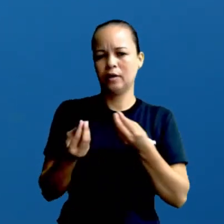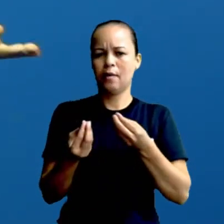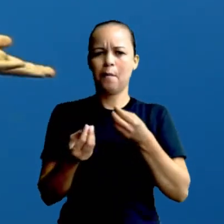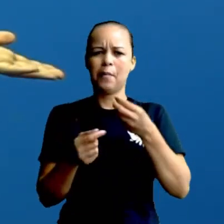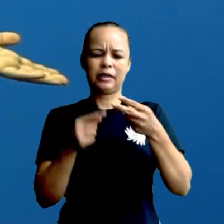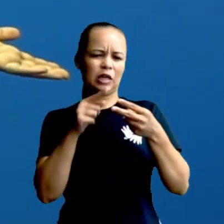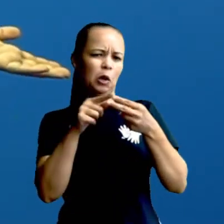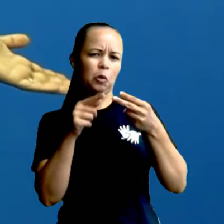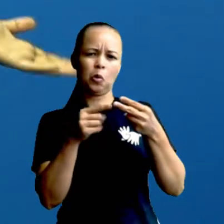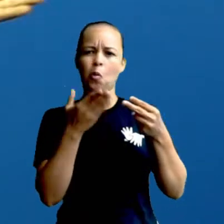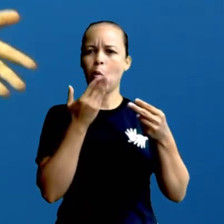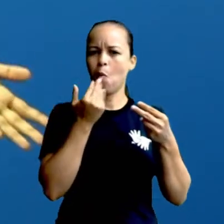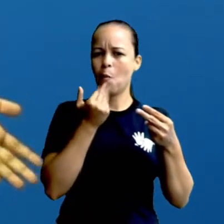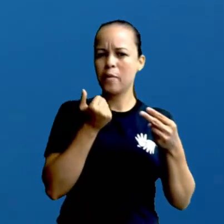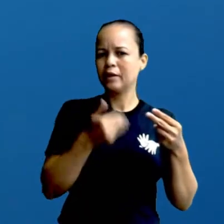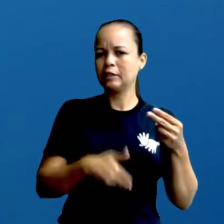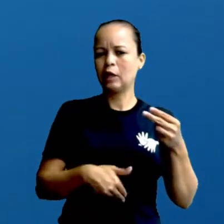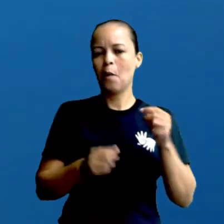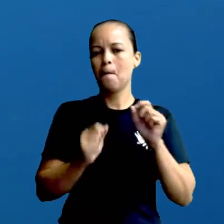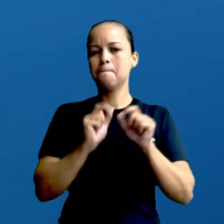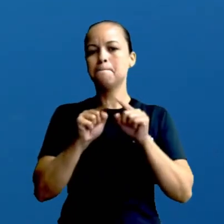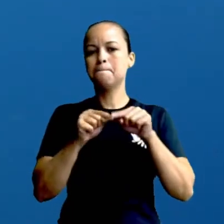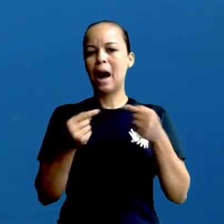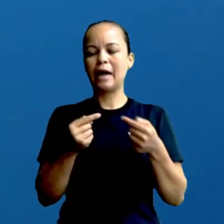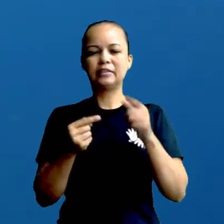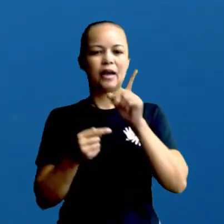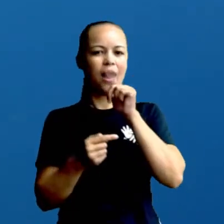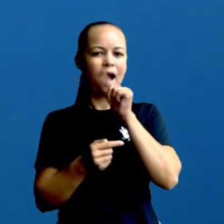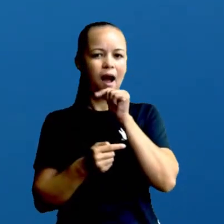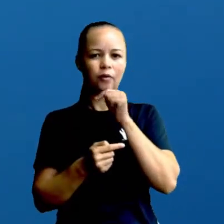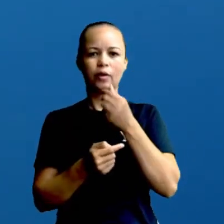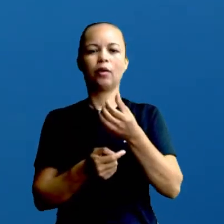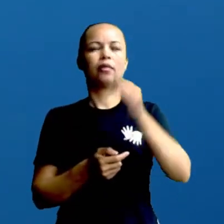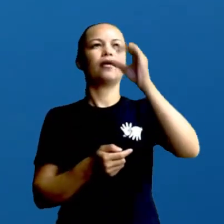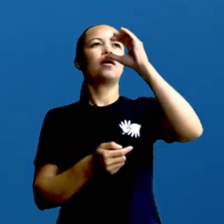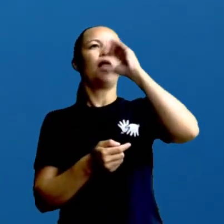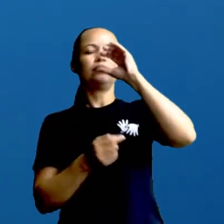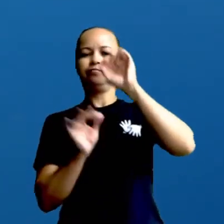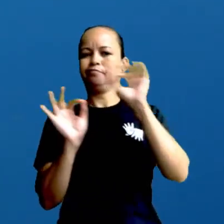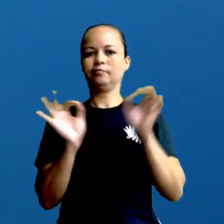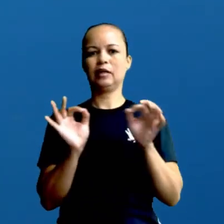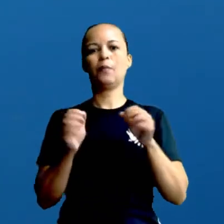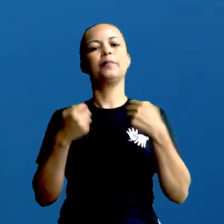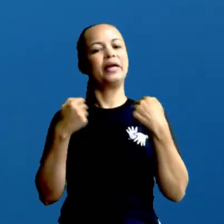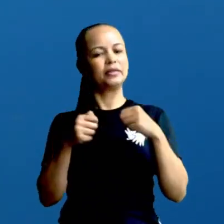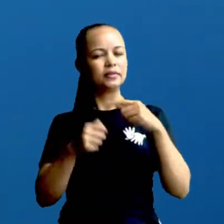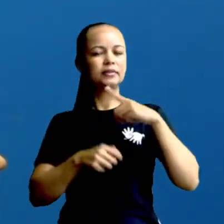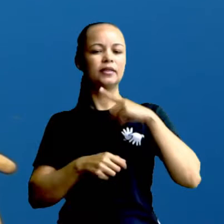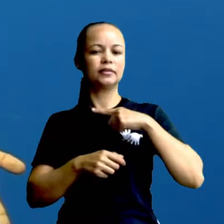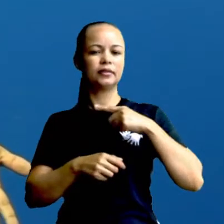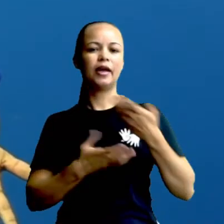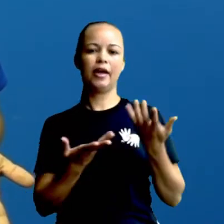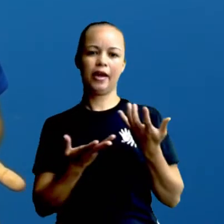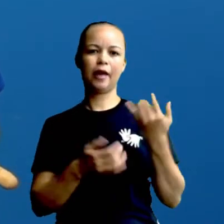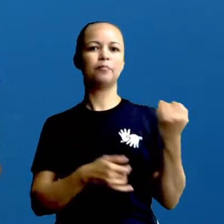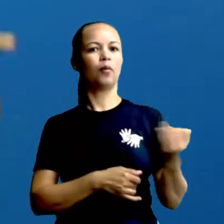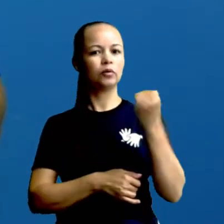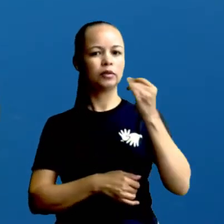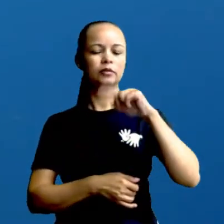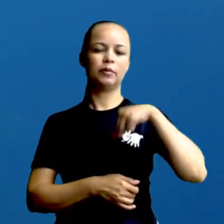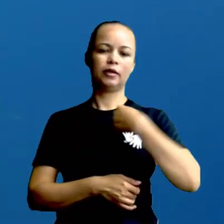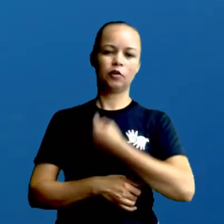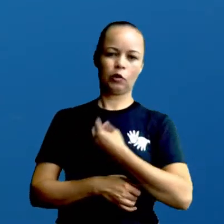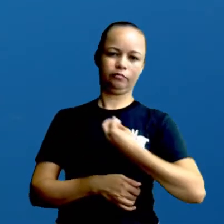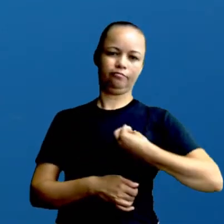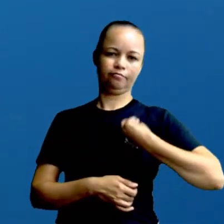aí, sei lá, sem comer, mas a gente não pode passar sem beber água. A água é indispensável para a nossa vida, viu, pequenininho?